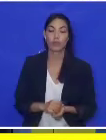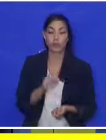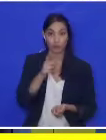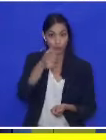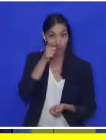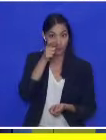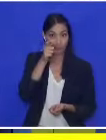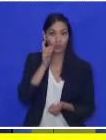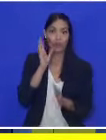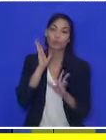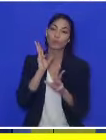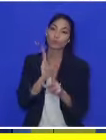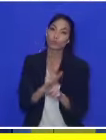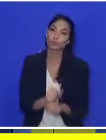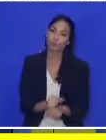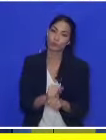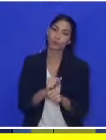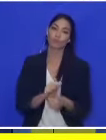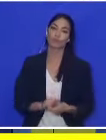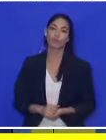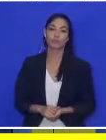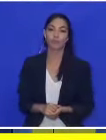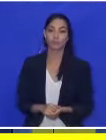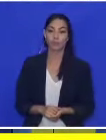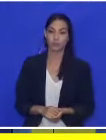Você conferindo cada detalhe dos sorteios